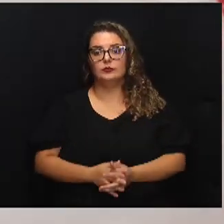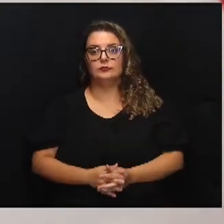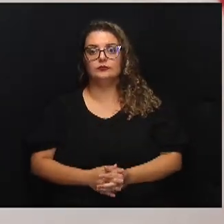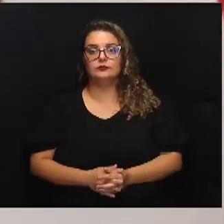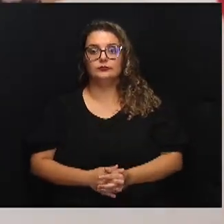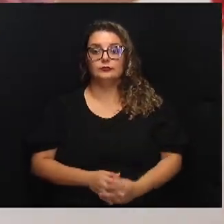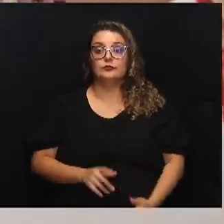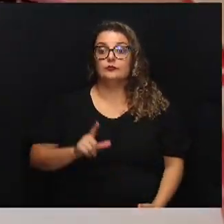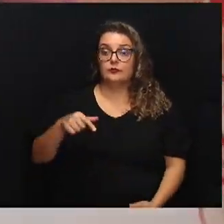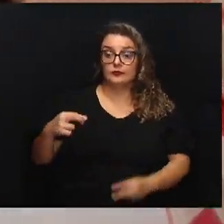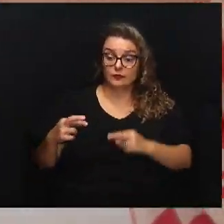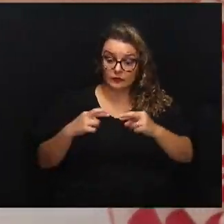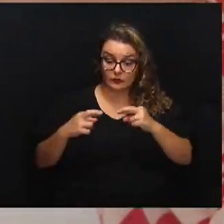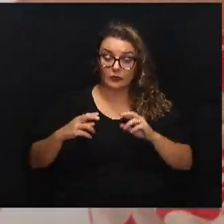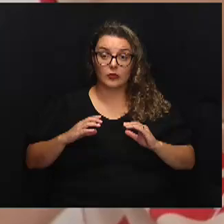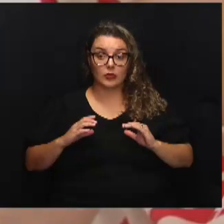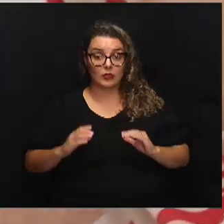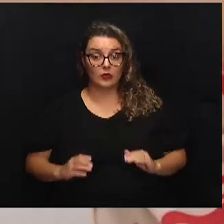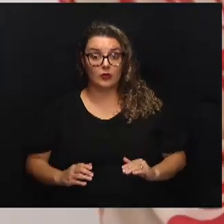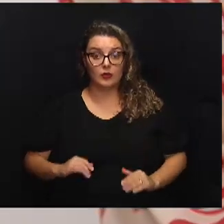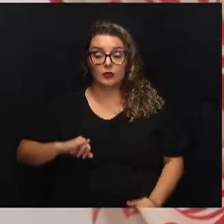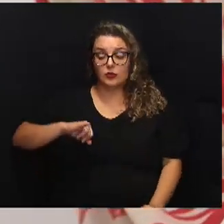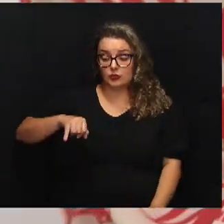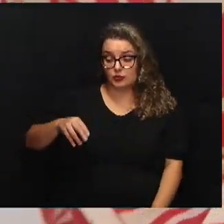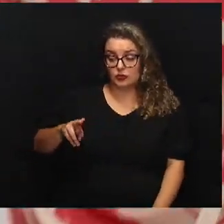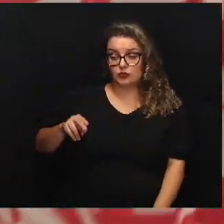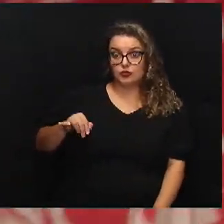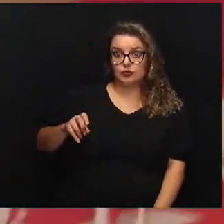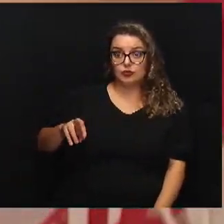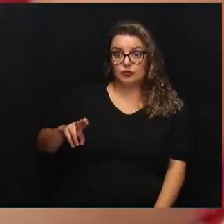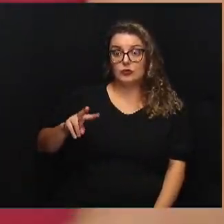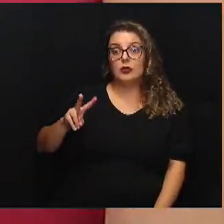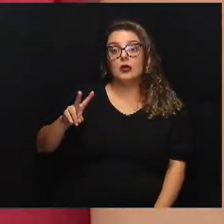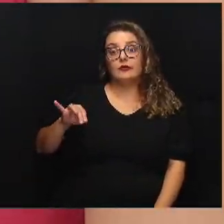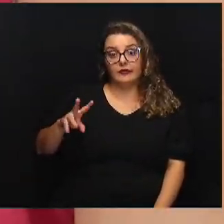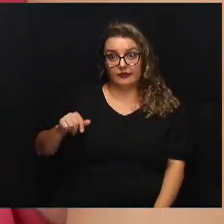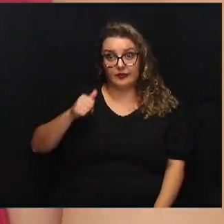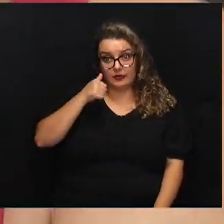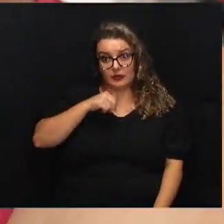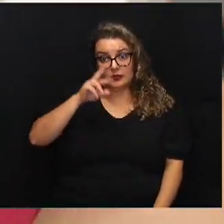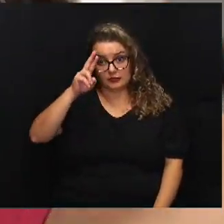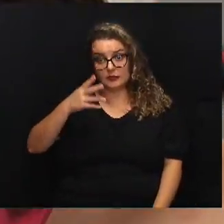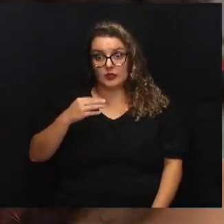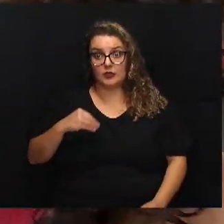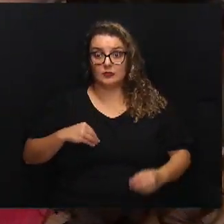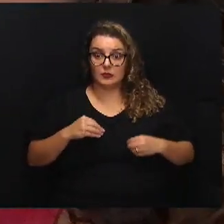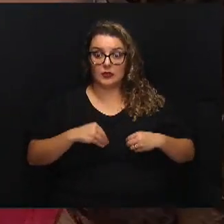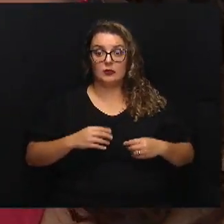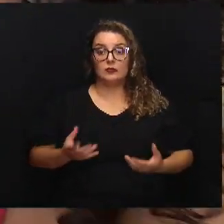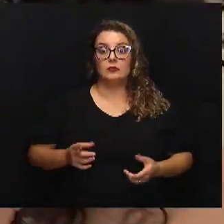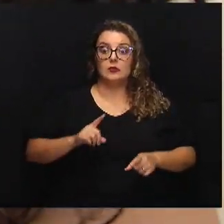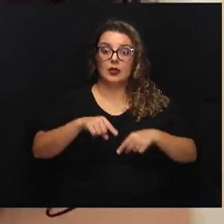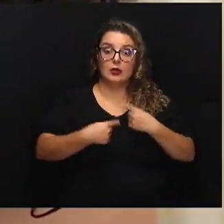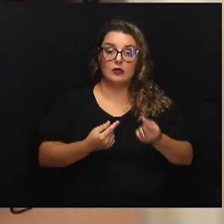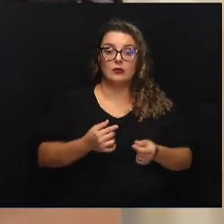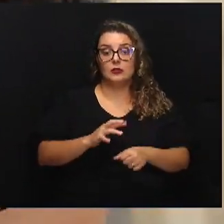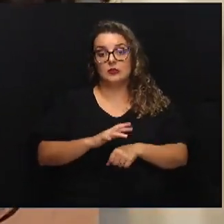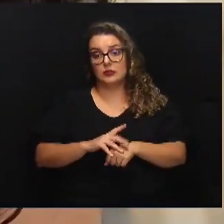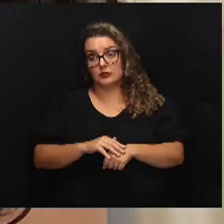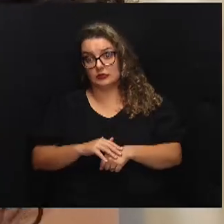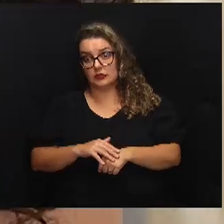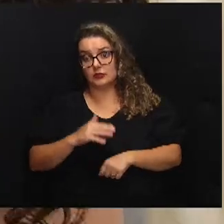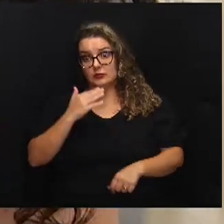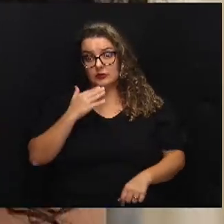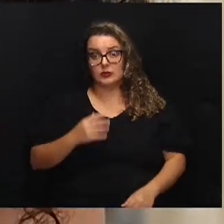Após analisar o comportamento do Júnior, Vivian solicitou exames para descartar outras doenças,